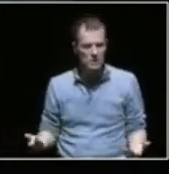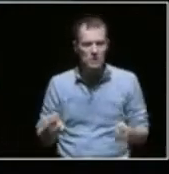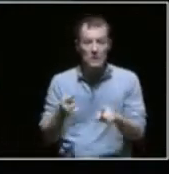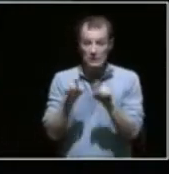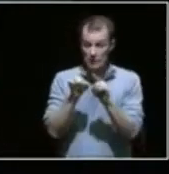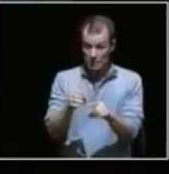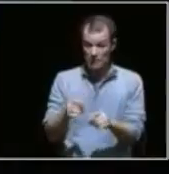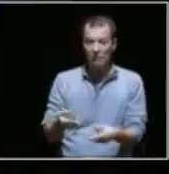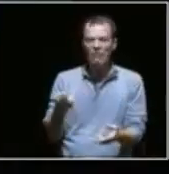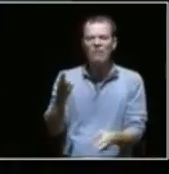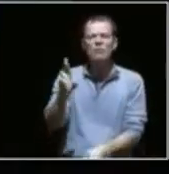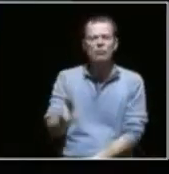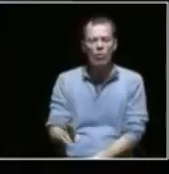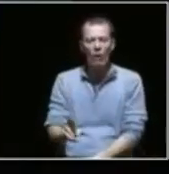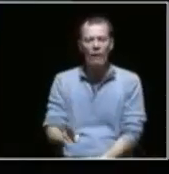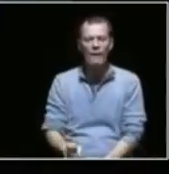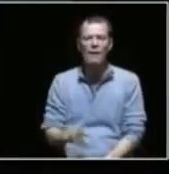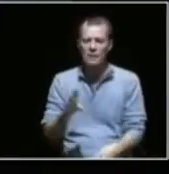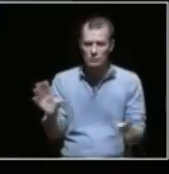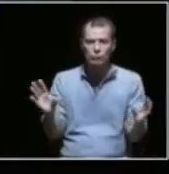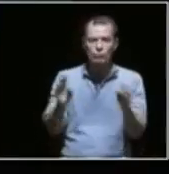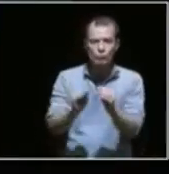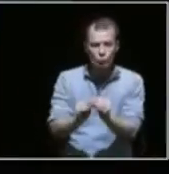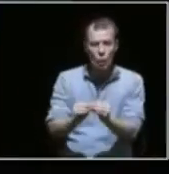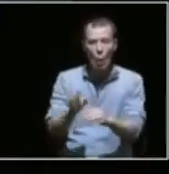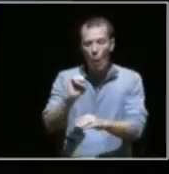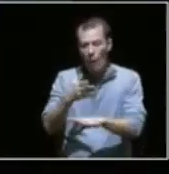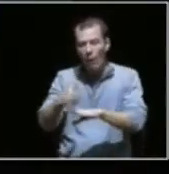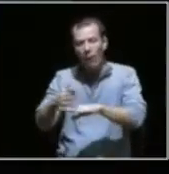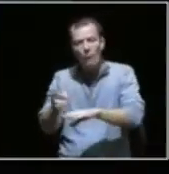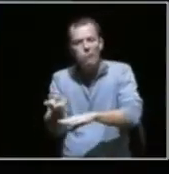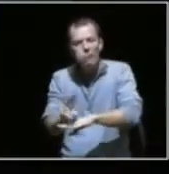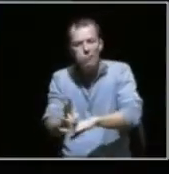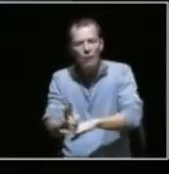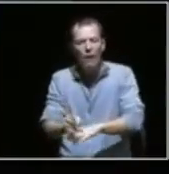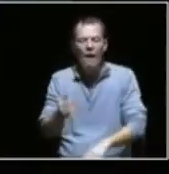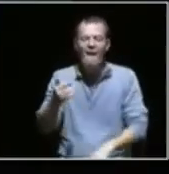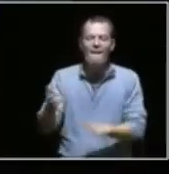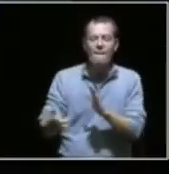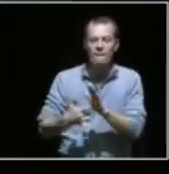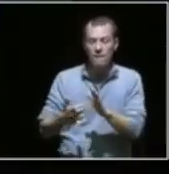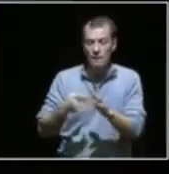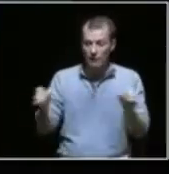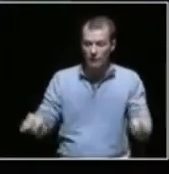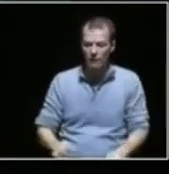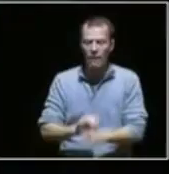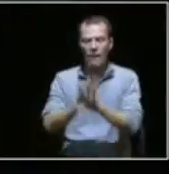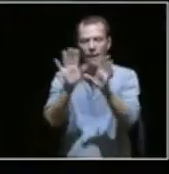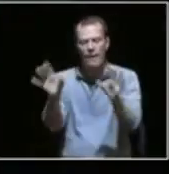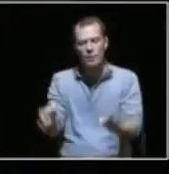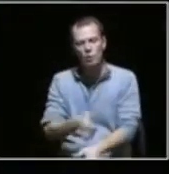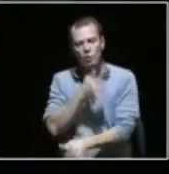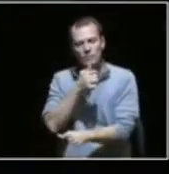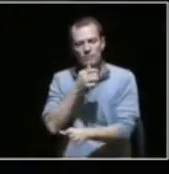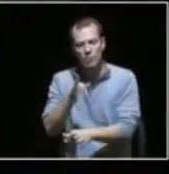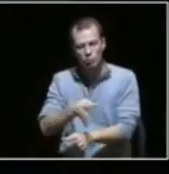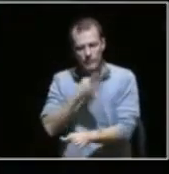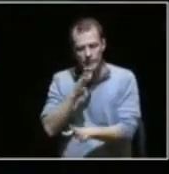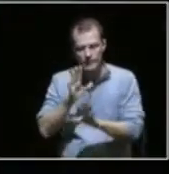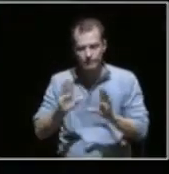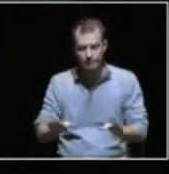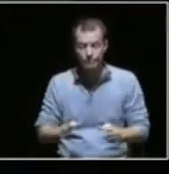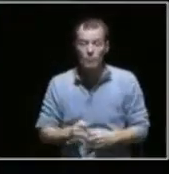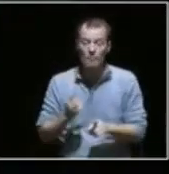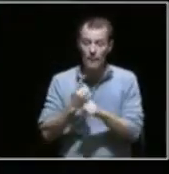valor é líquido ou ilíquido? Pensamos que faltará aqui aclarar uma melhor definição para estas ponderações.